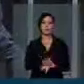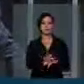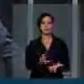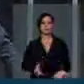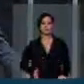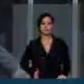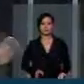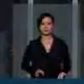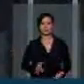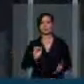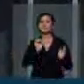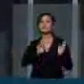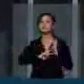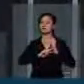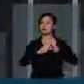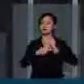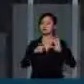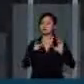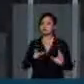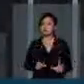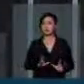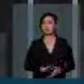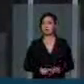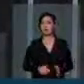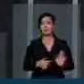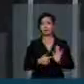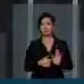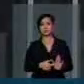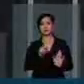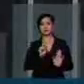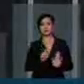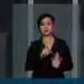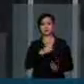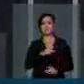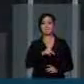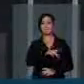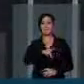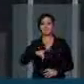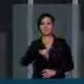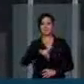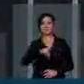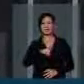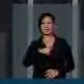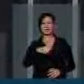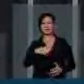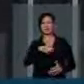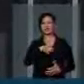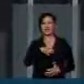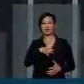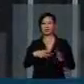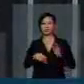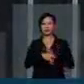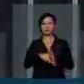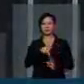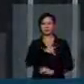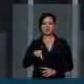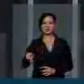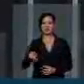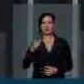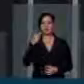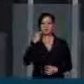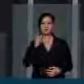Ou seja, o presidencialismo de coalizão dos conchavos de partidos